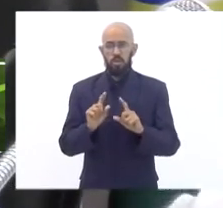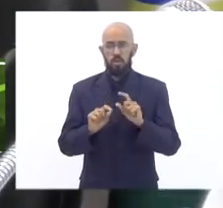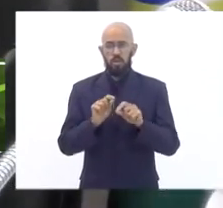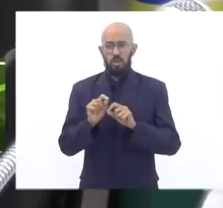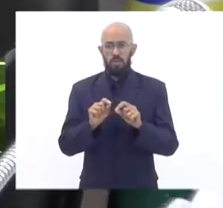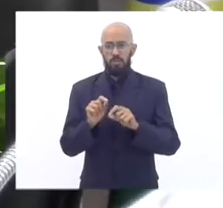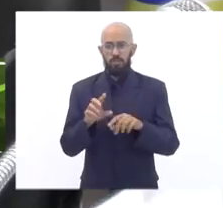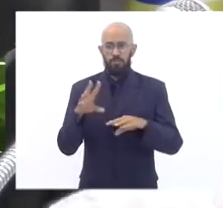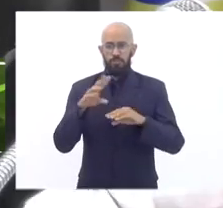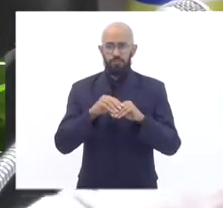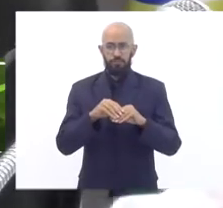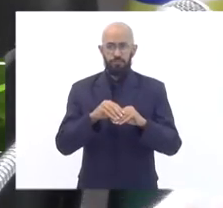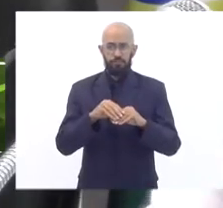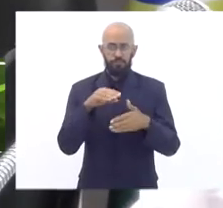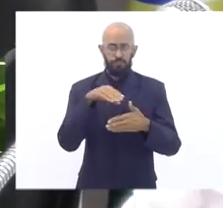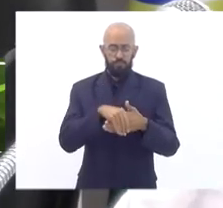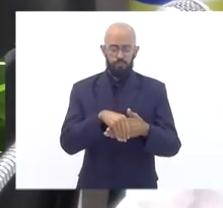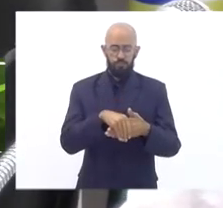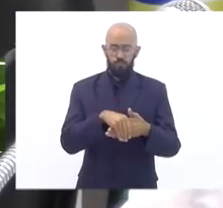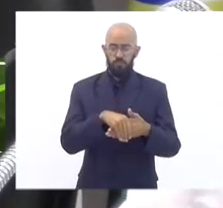aditivos. Vários.